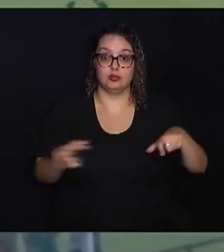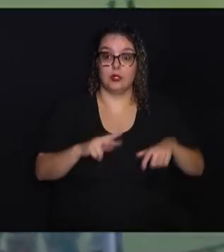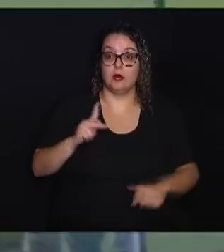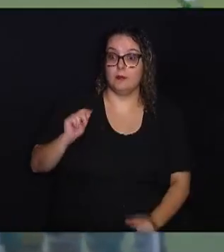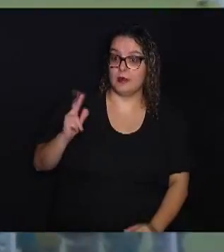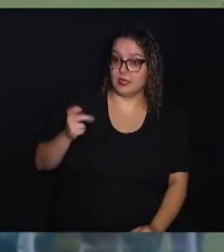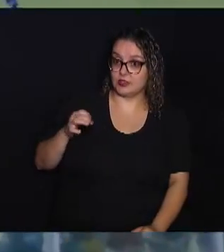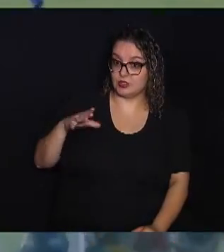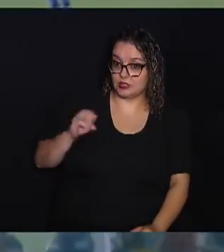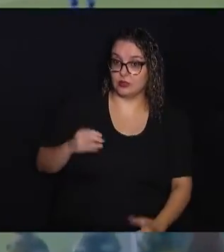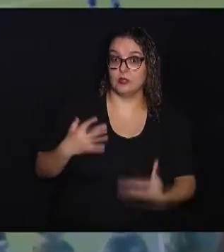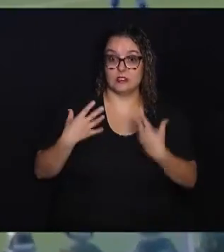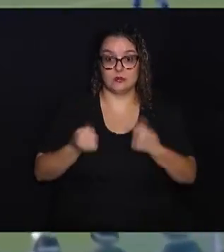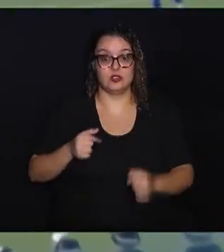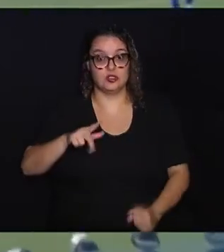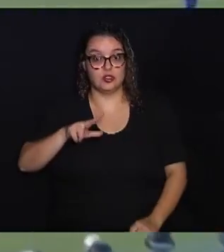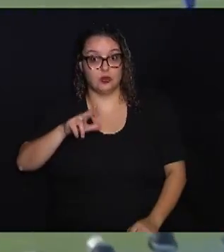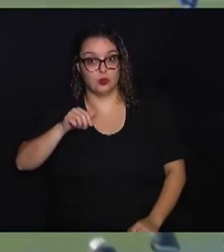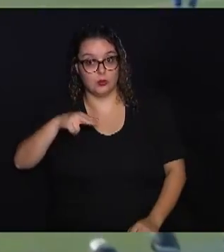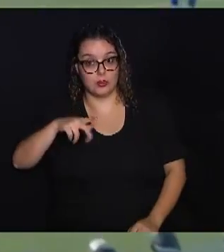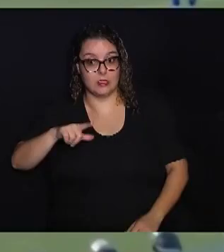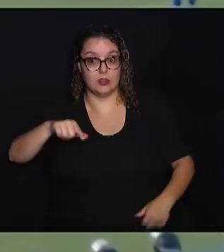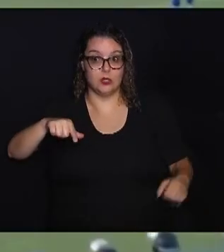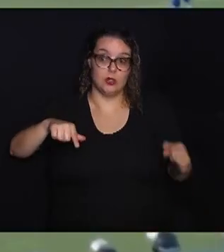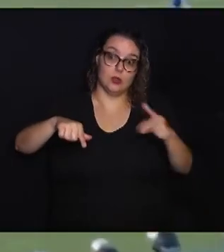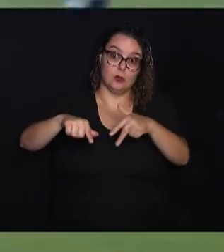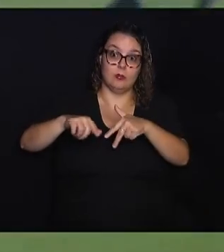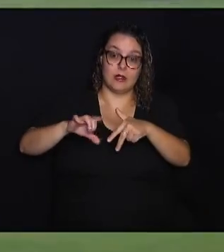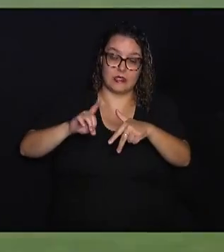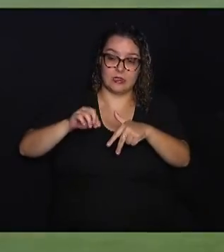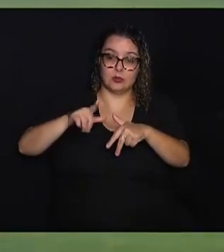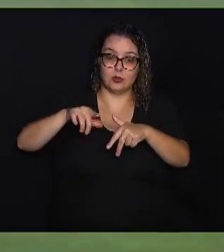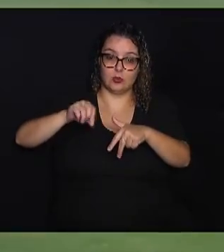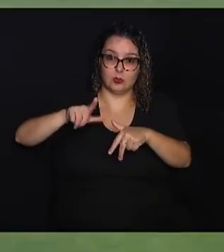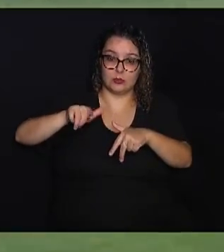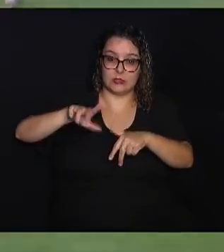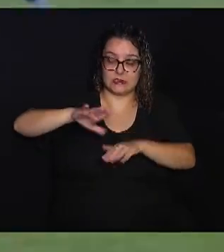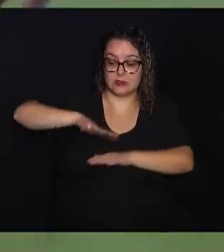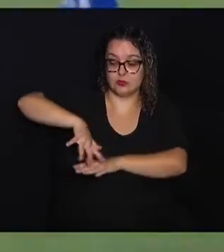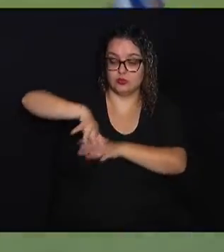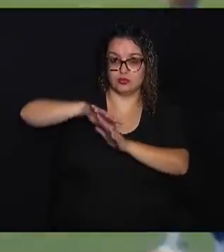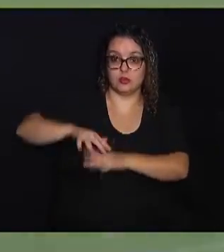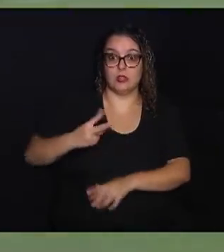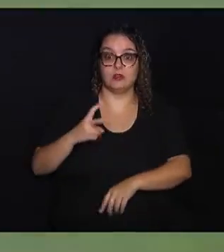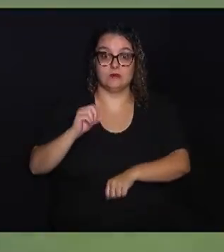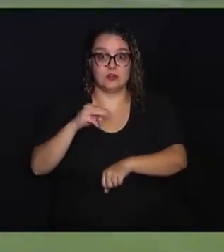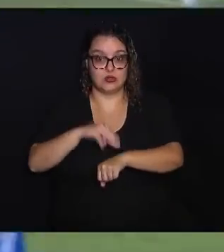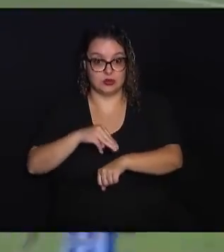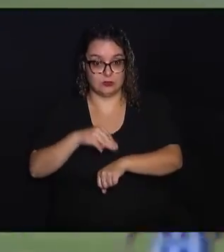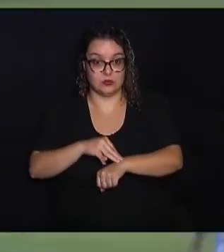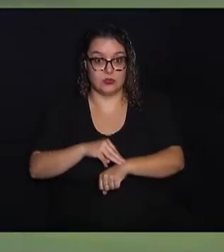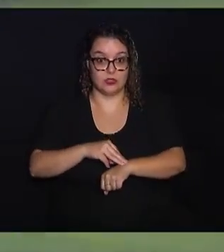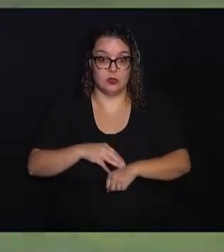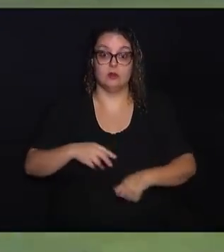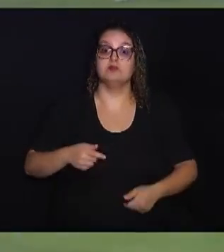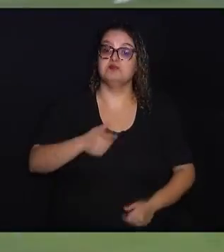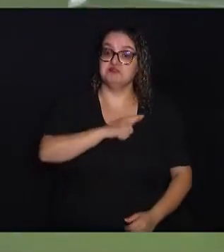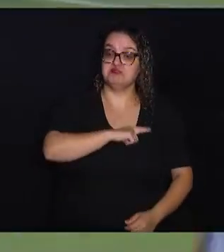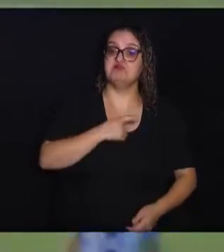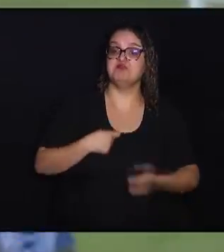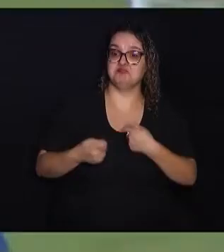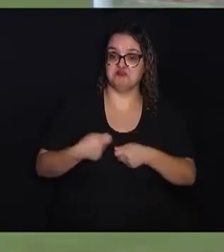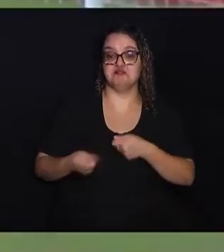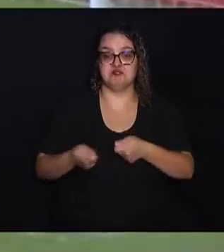o passe de Luan Dias e cruzou na área para Douglas balançar as redes aos 20 minutos. O Bugre administrou bem o